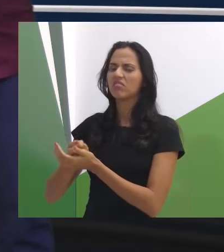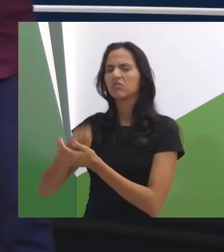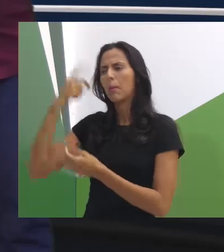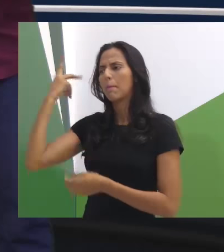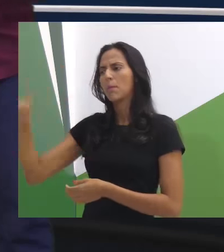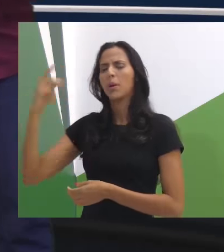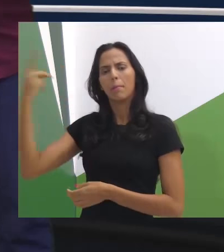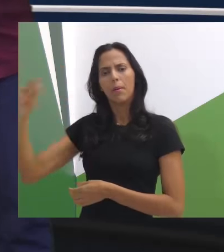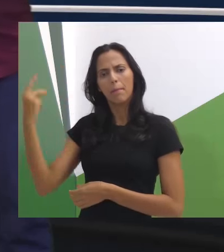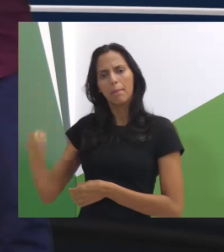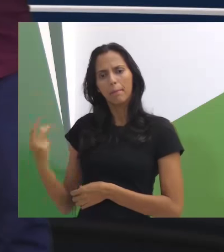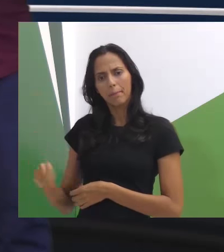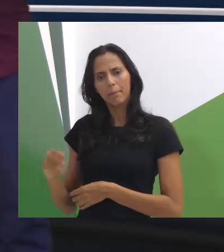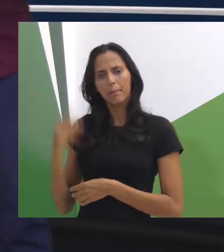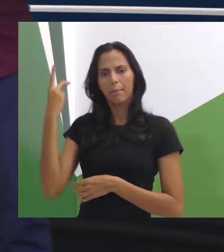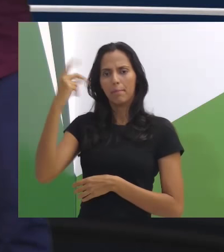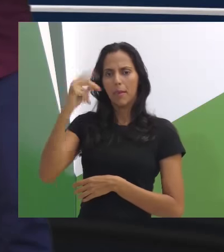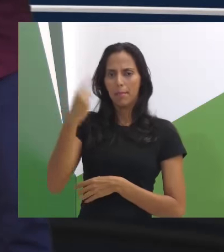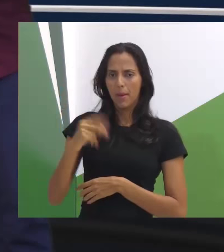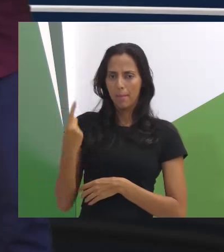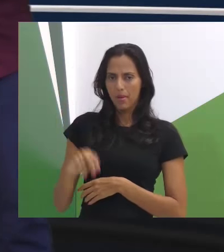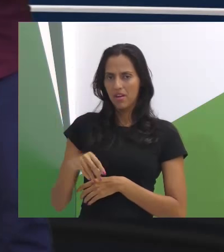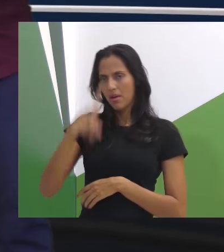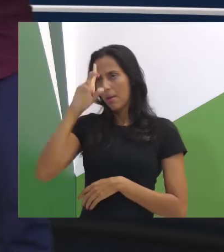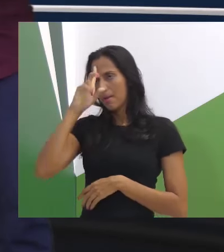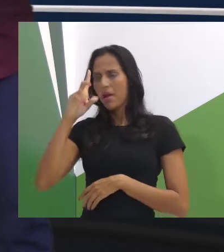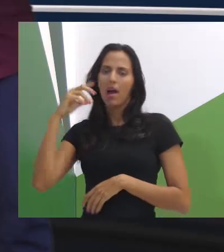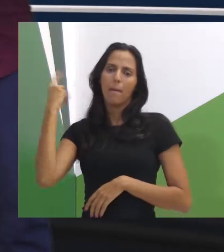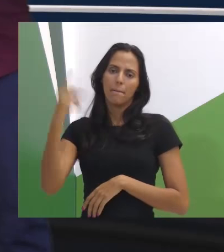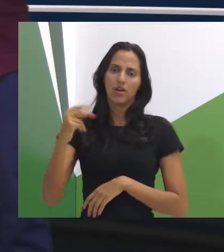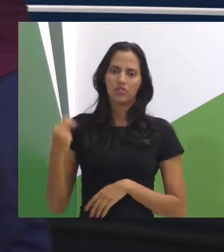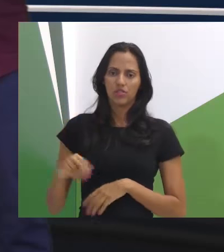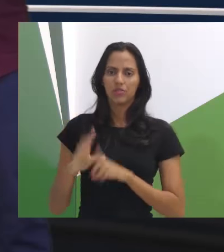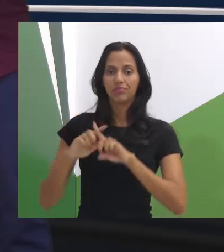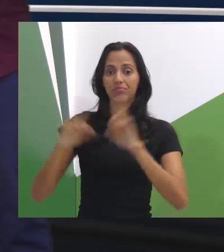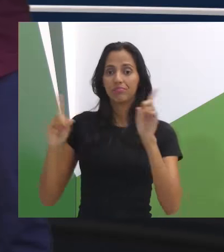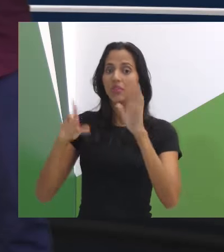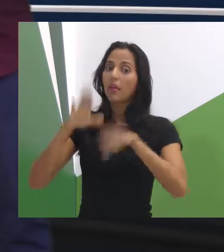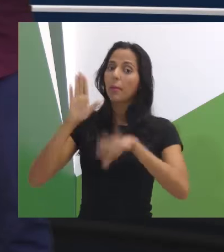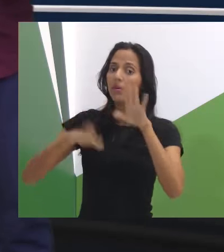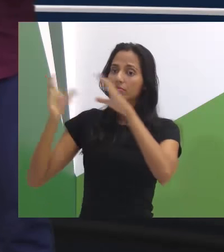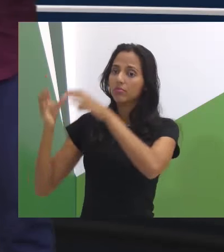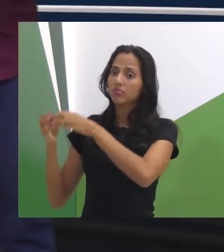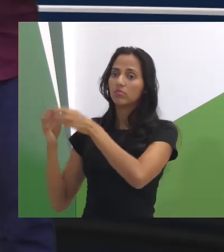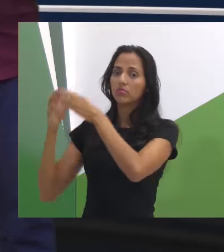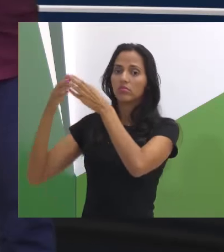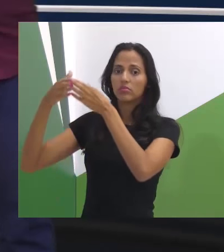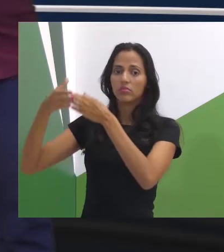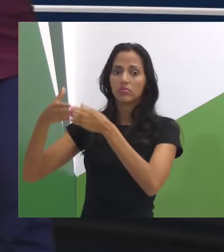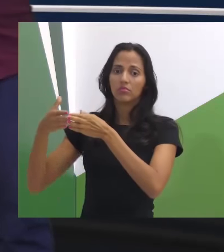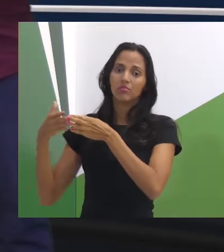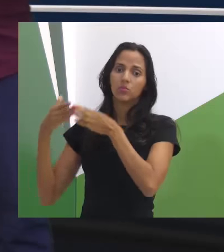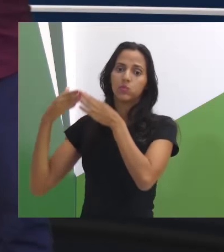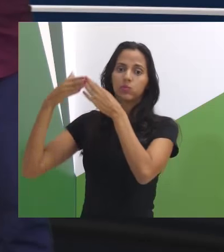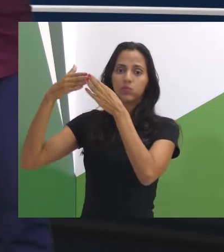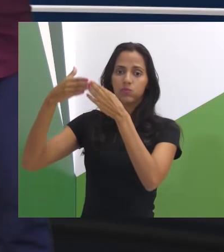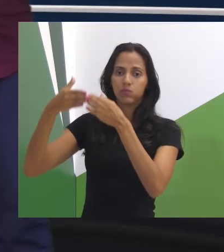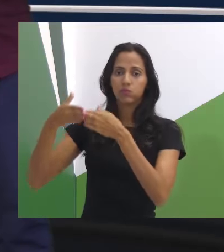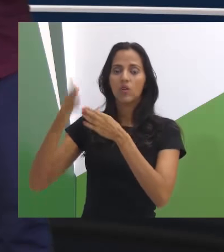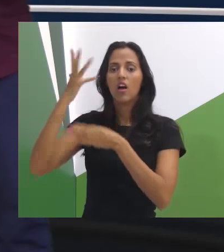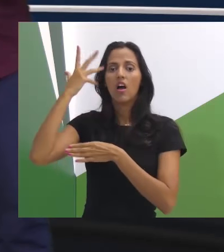travessia do Atlantic, dependendo da localidade para onde forem, demorava de 20